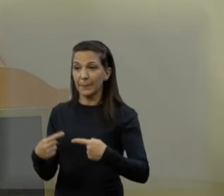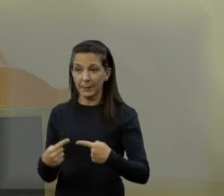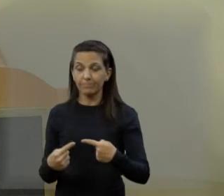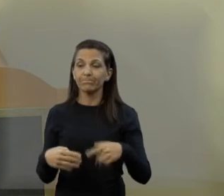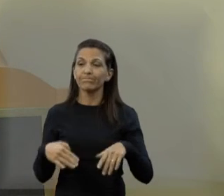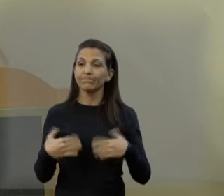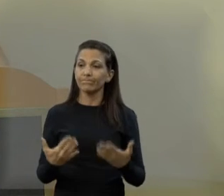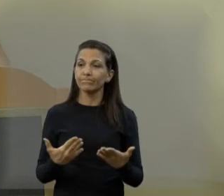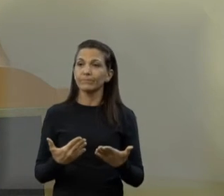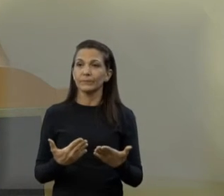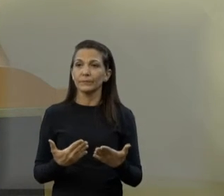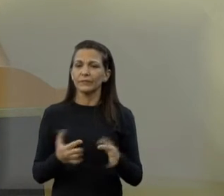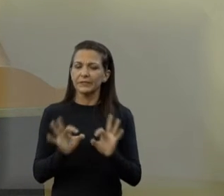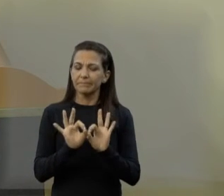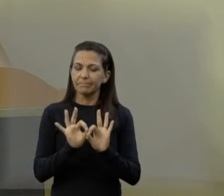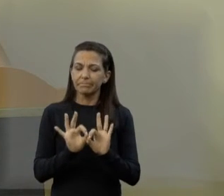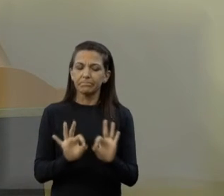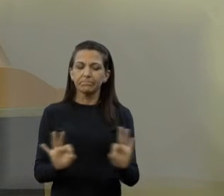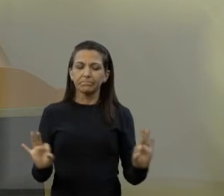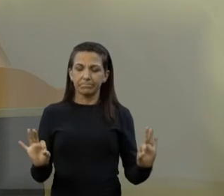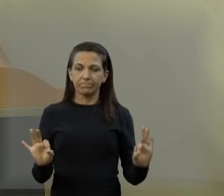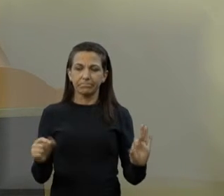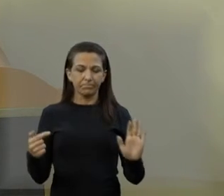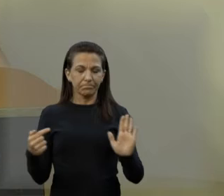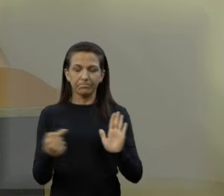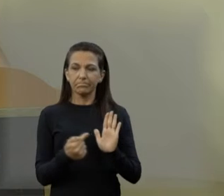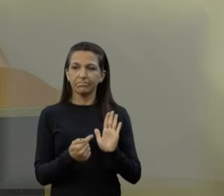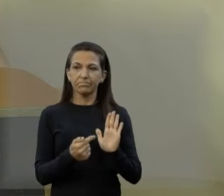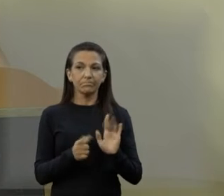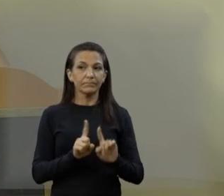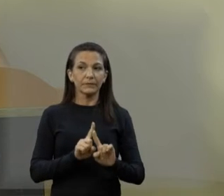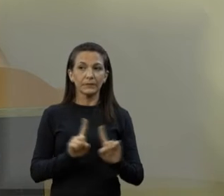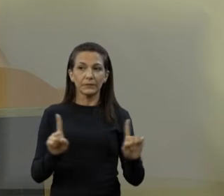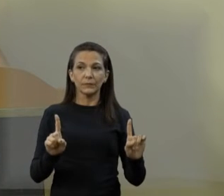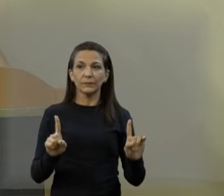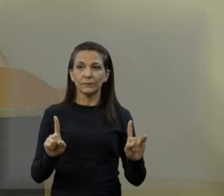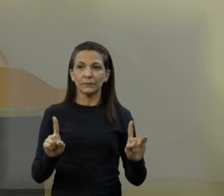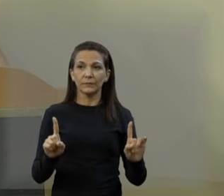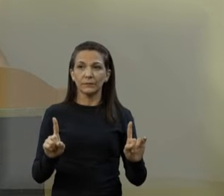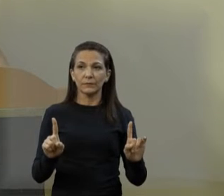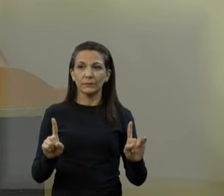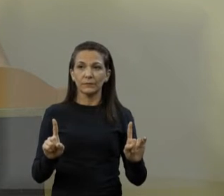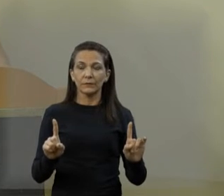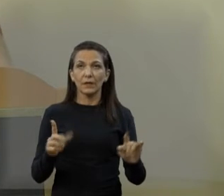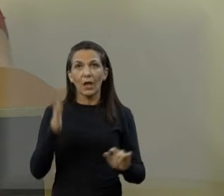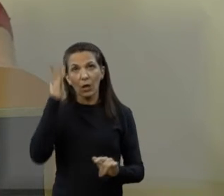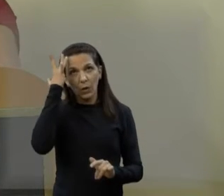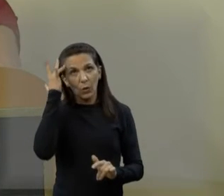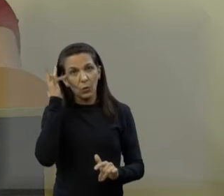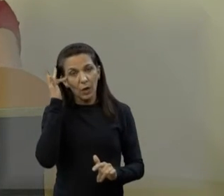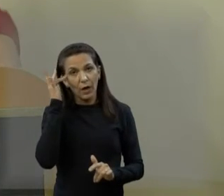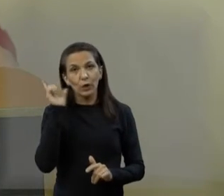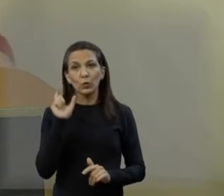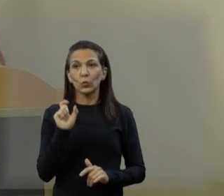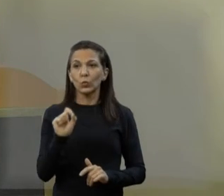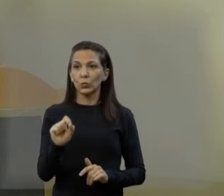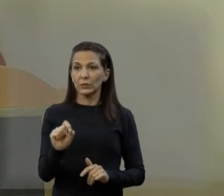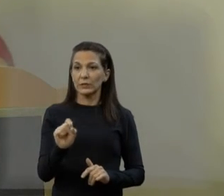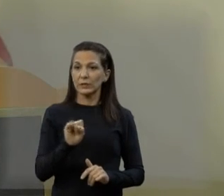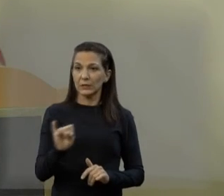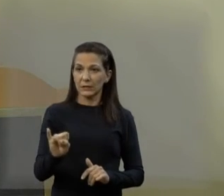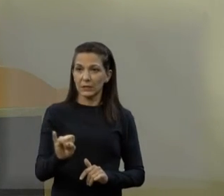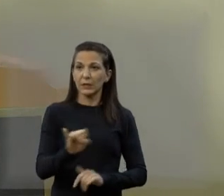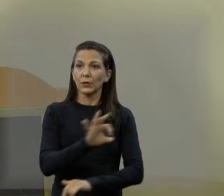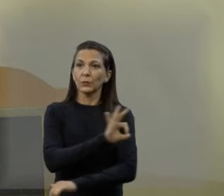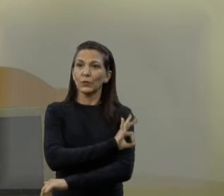e esse projeto ele é perfeito e não não é perfeito eu acho inclusive que se a